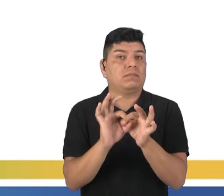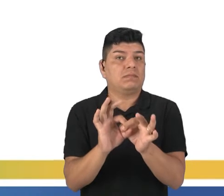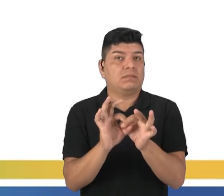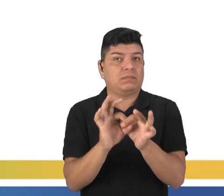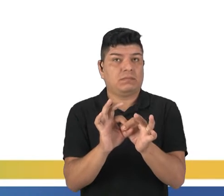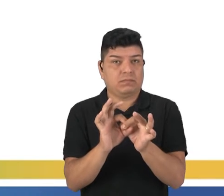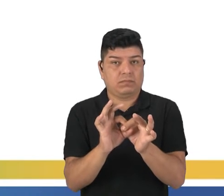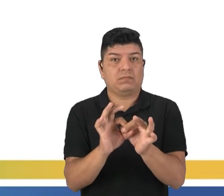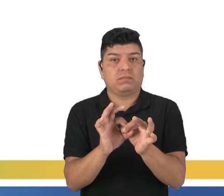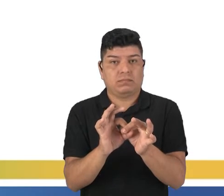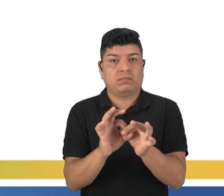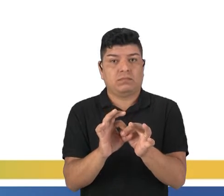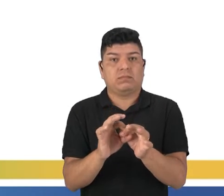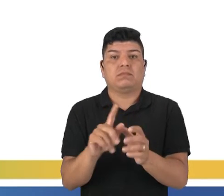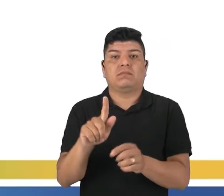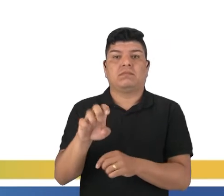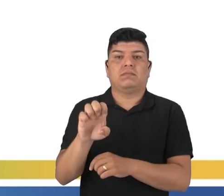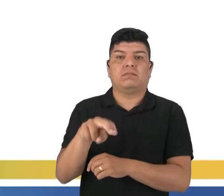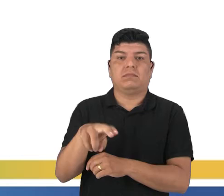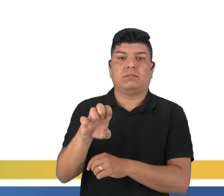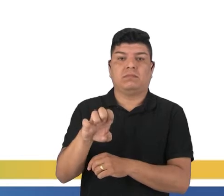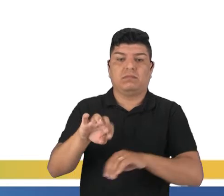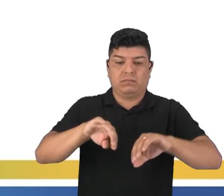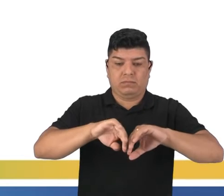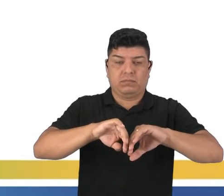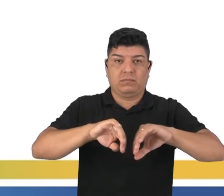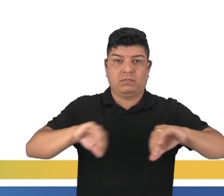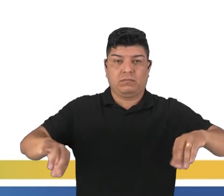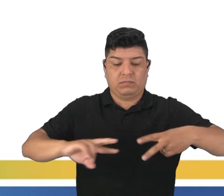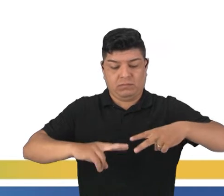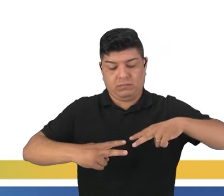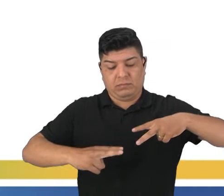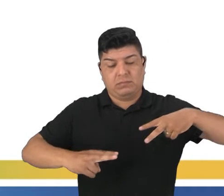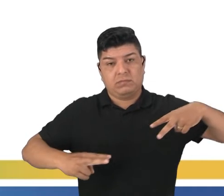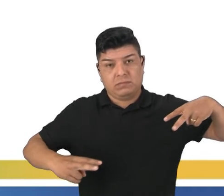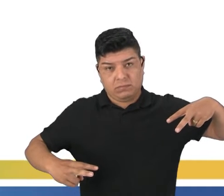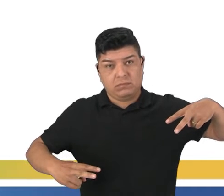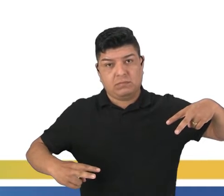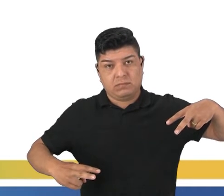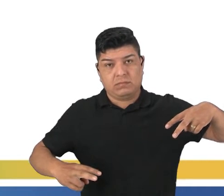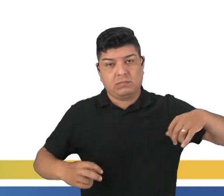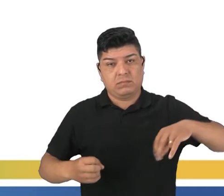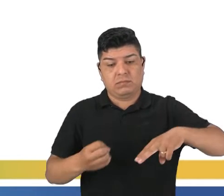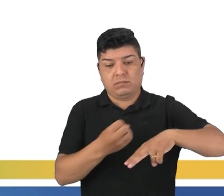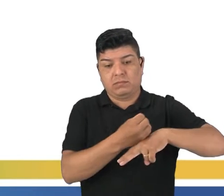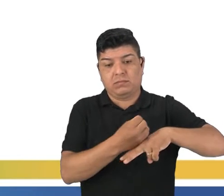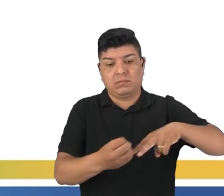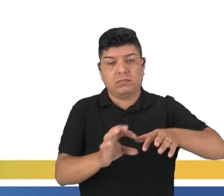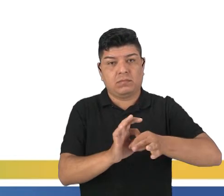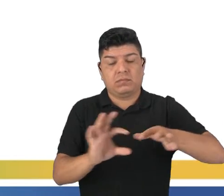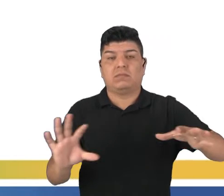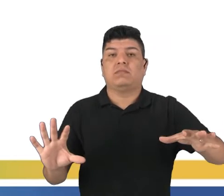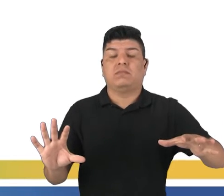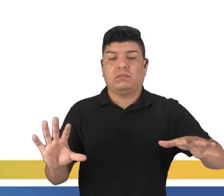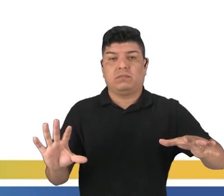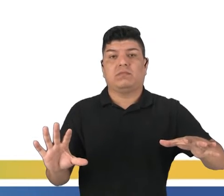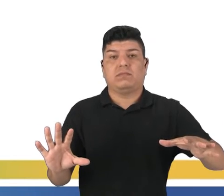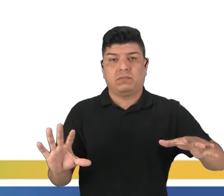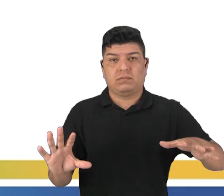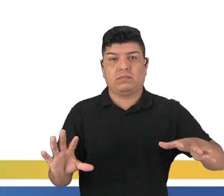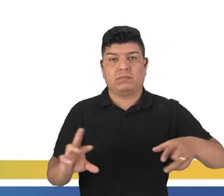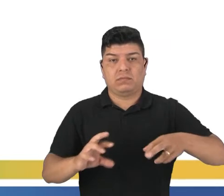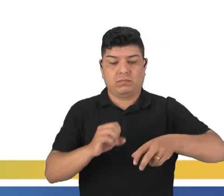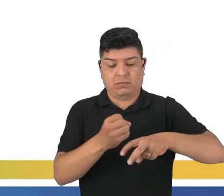das extremidades do gene e separa essas fitas de DNA e os ribonucleotídeos livres.